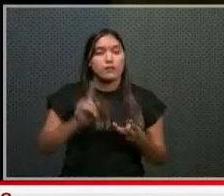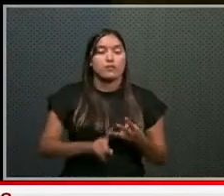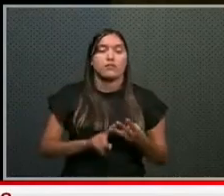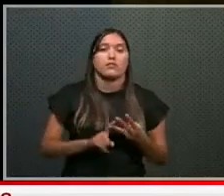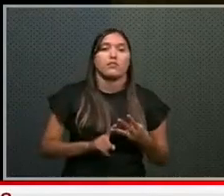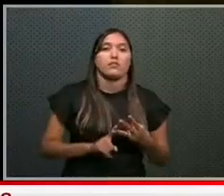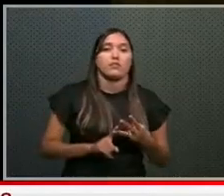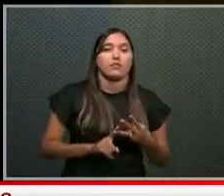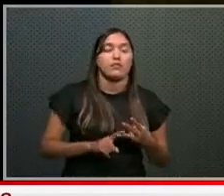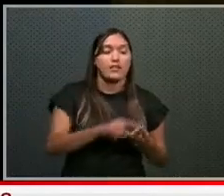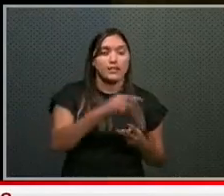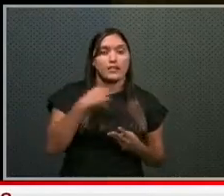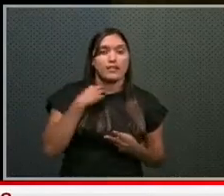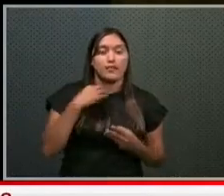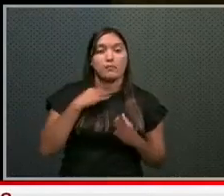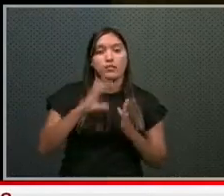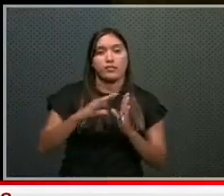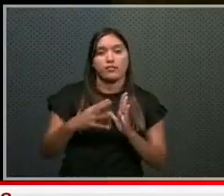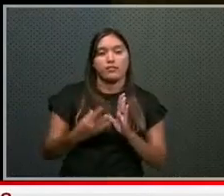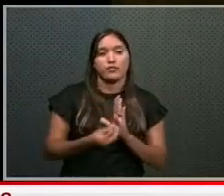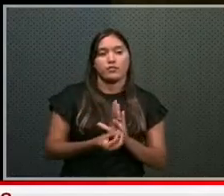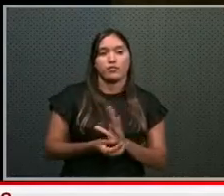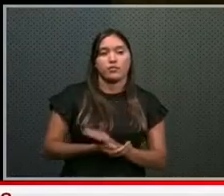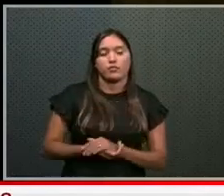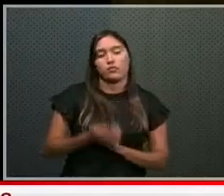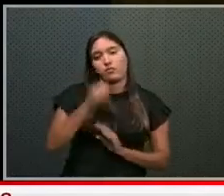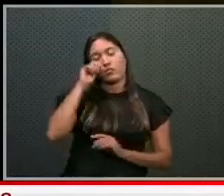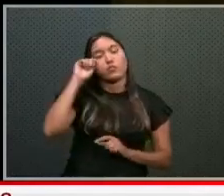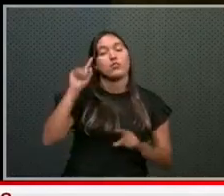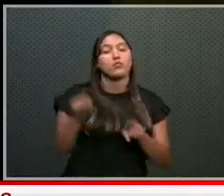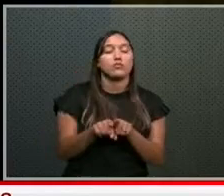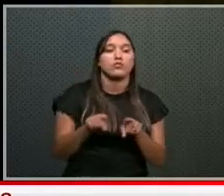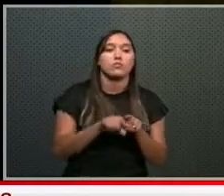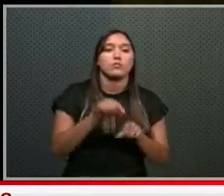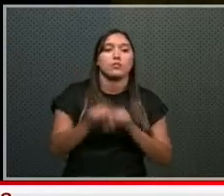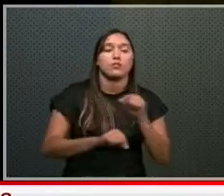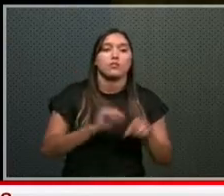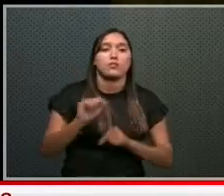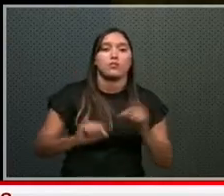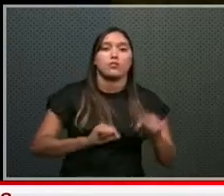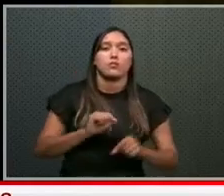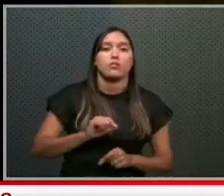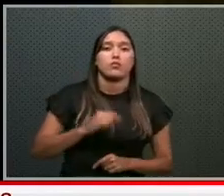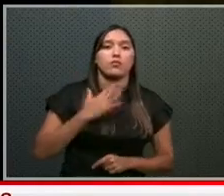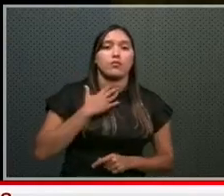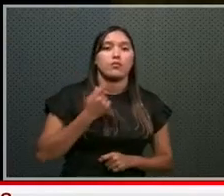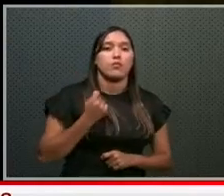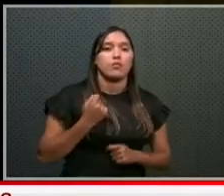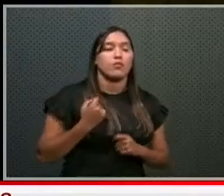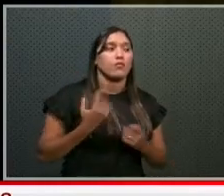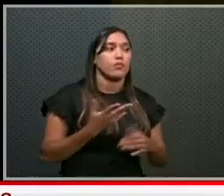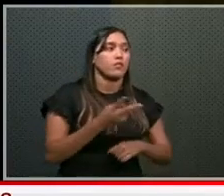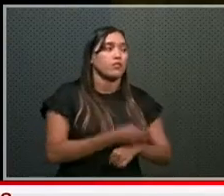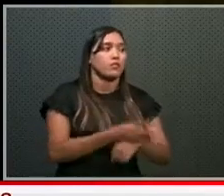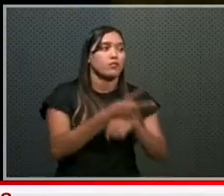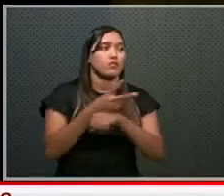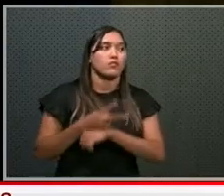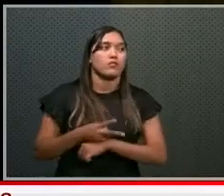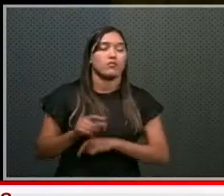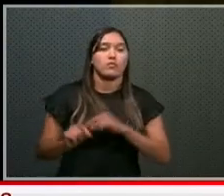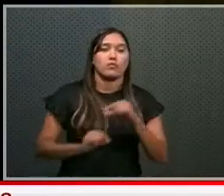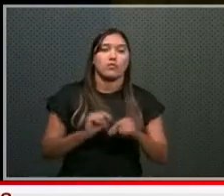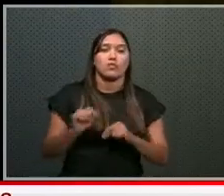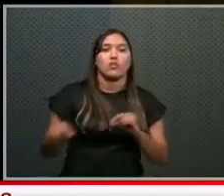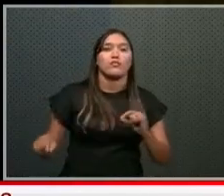Nosso Banco da Amazônia o nosso banpará também que oferece crédito possa realmente estar mais aberto